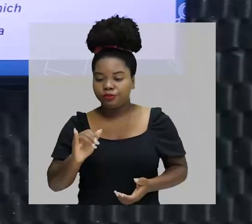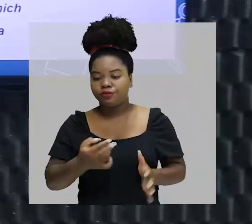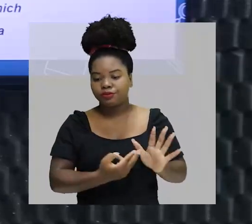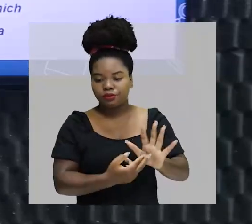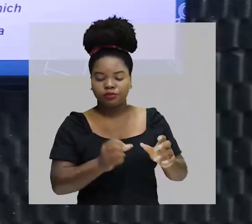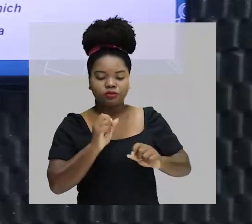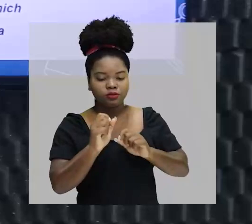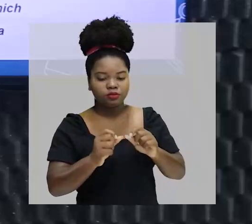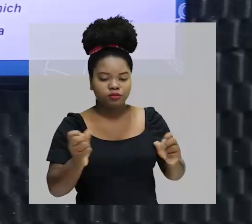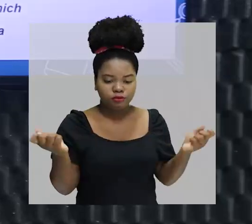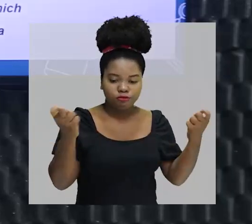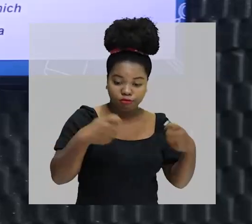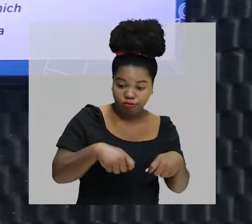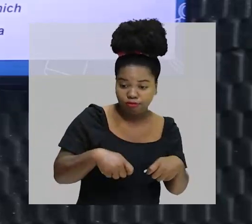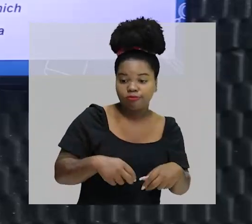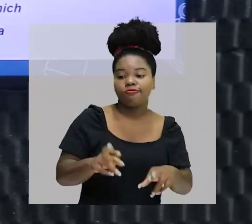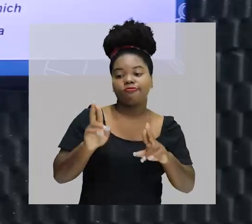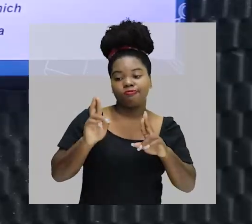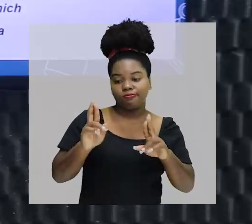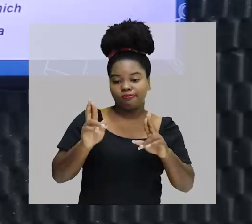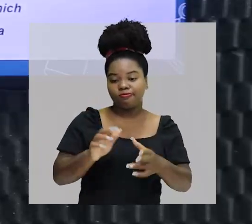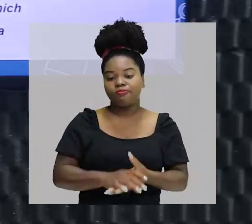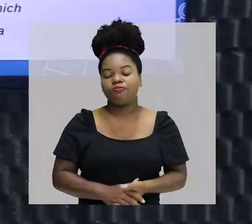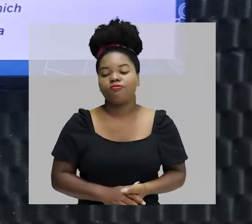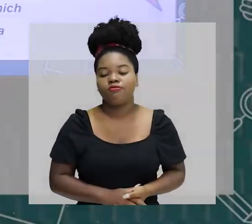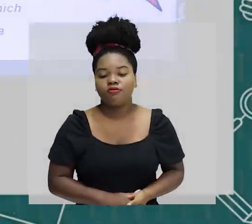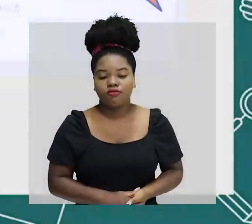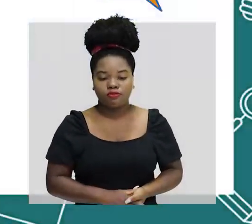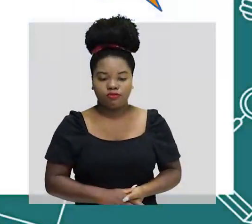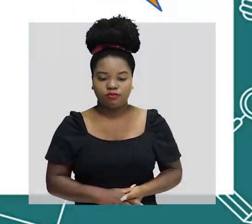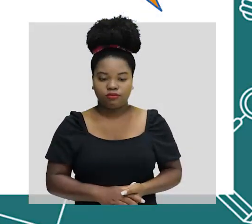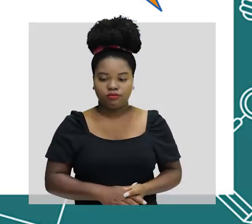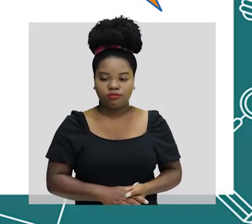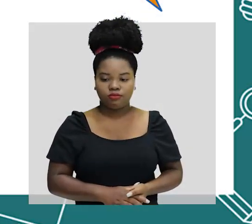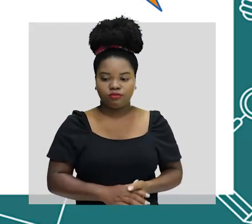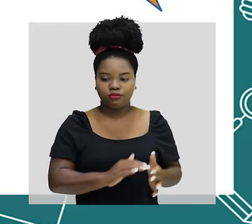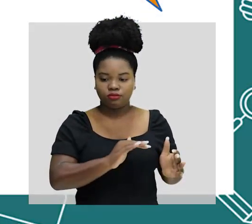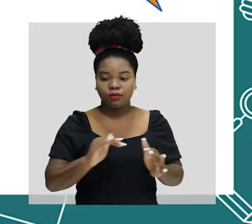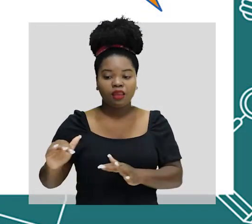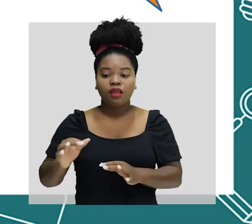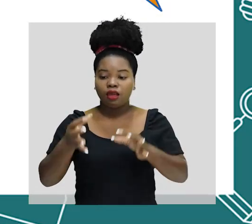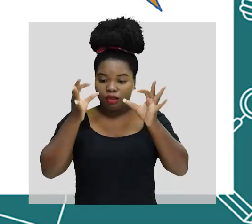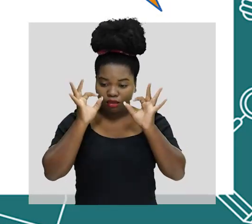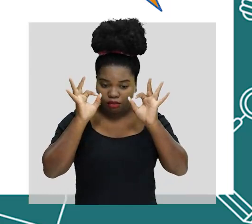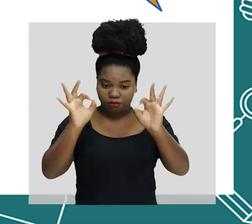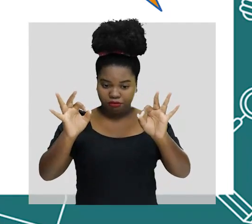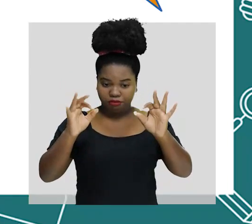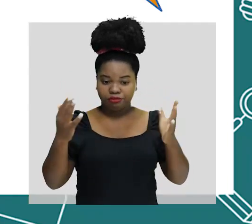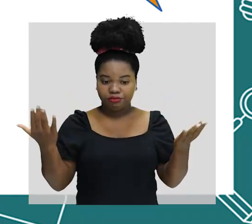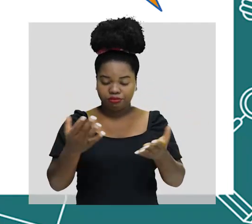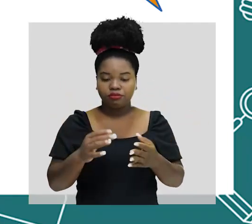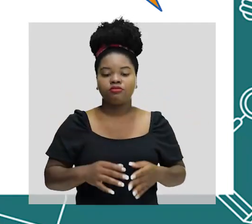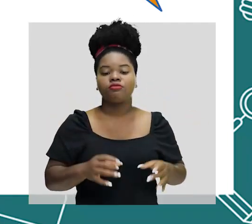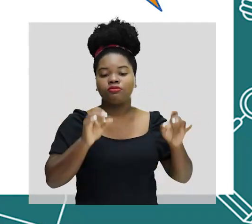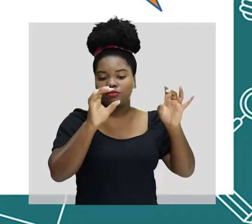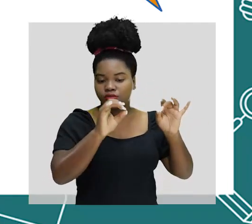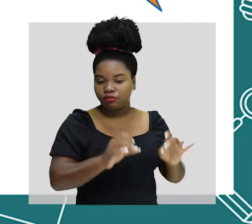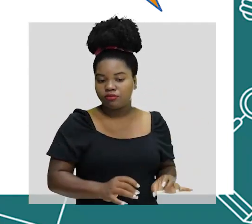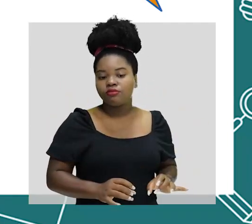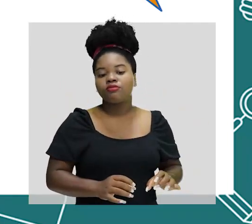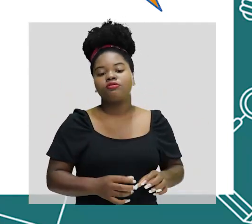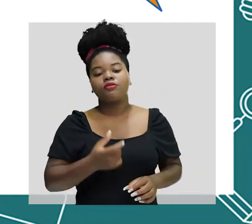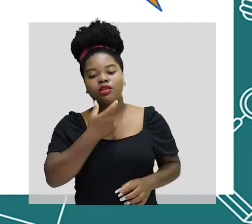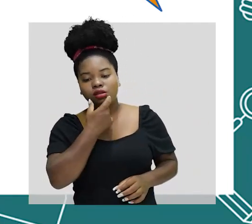representar uma possibilidade, uma probabilidade a respeito de algo. Tá? Agora vamos falar especificamente das situações em que